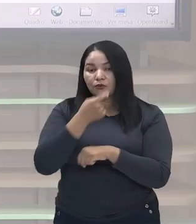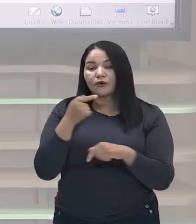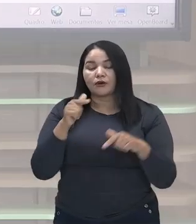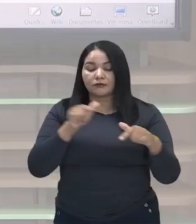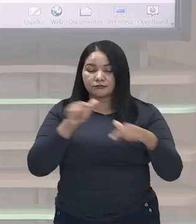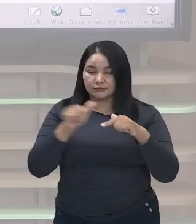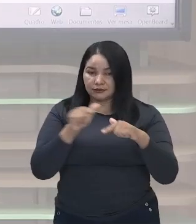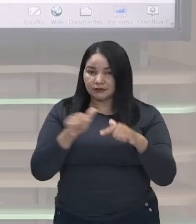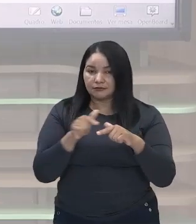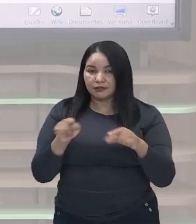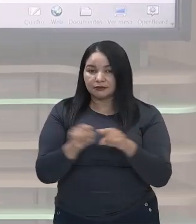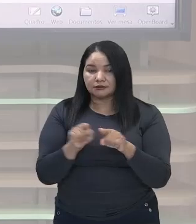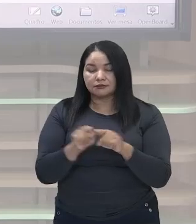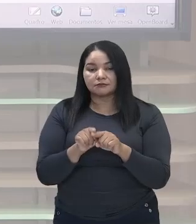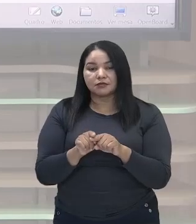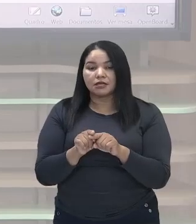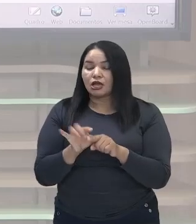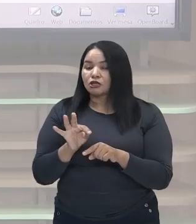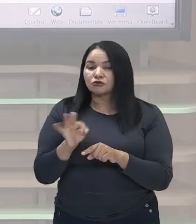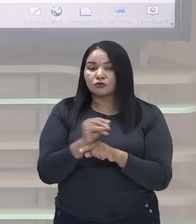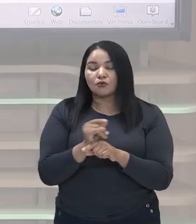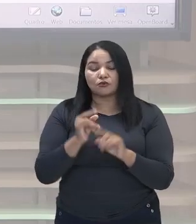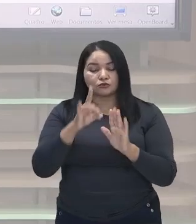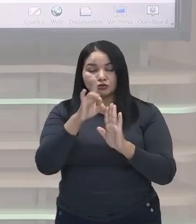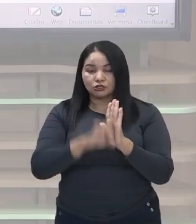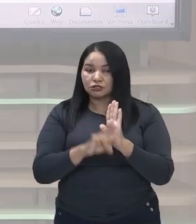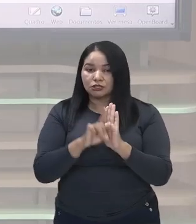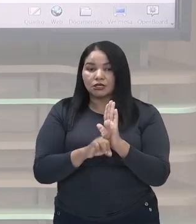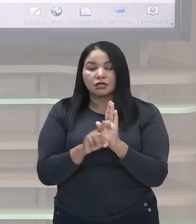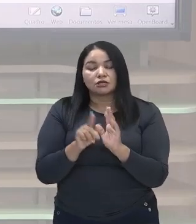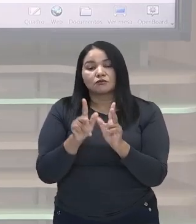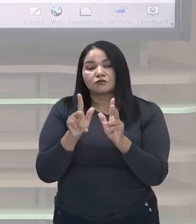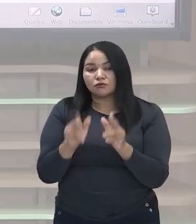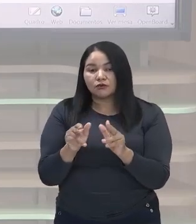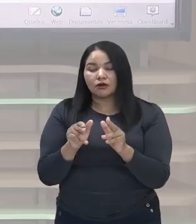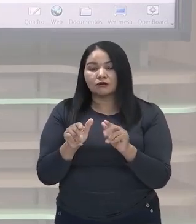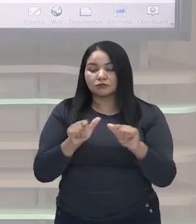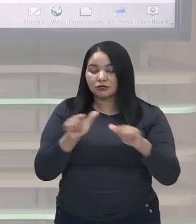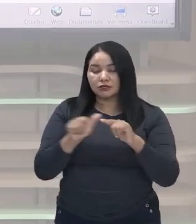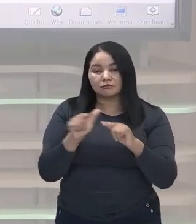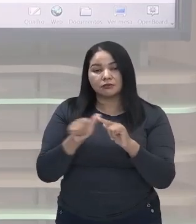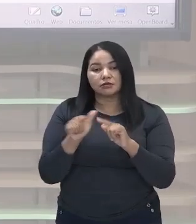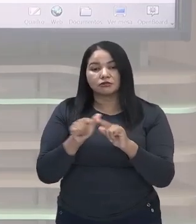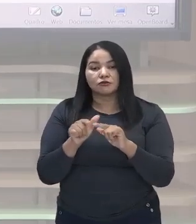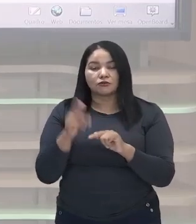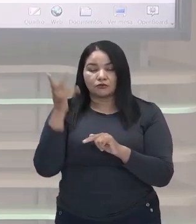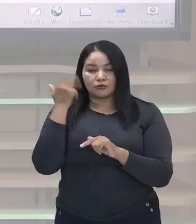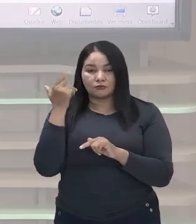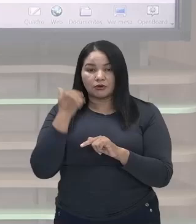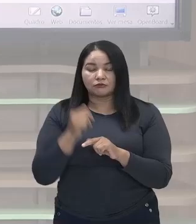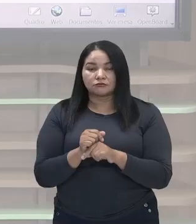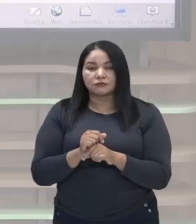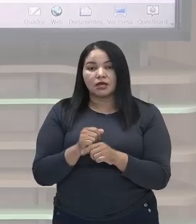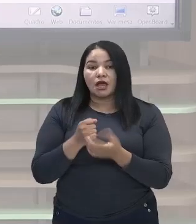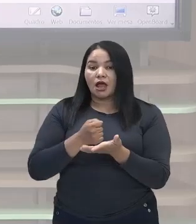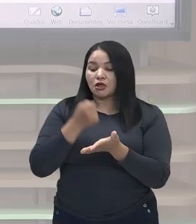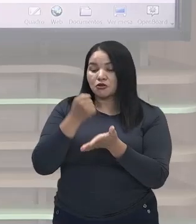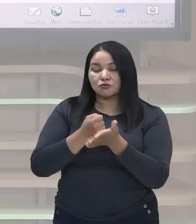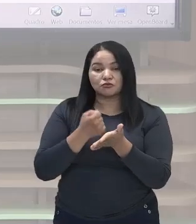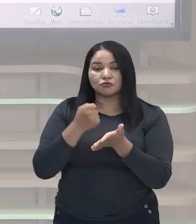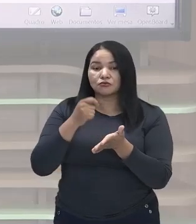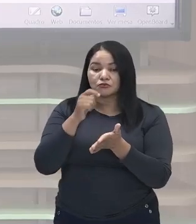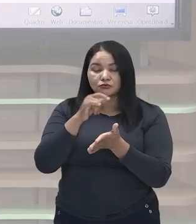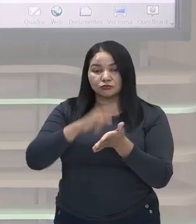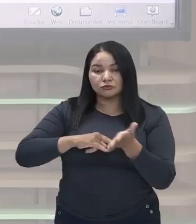tá? E tem todos os direitos, tá? De um trabalhador normal, embora seu contrato seja um pouco diferente, tá? Então, o menor